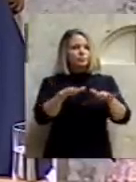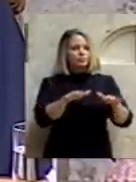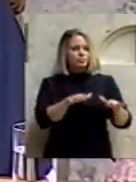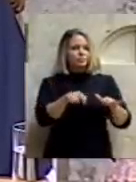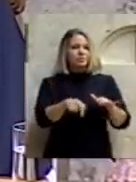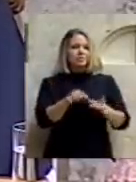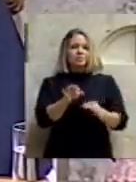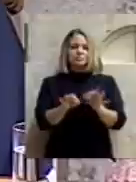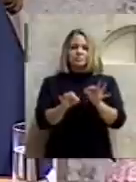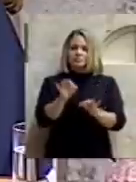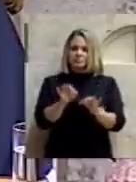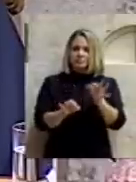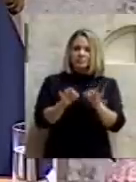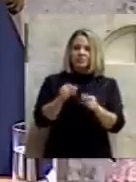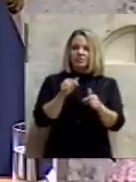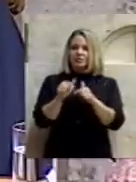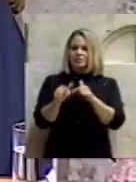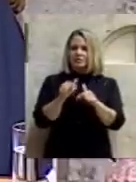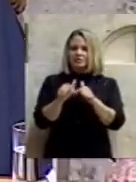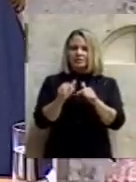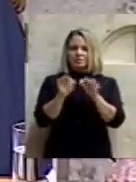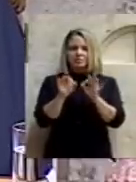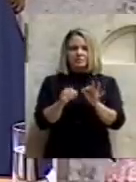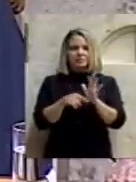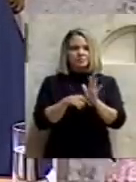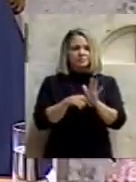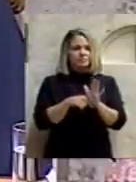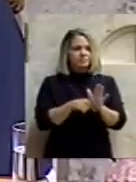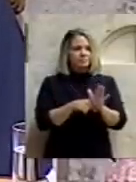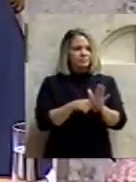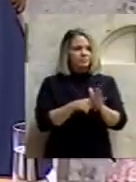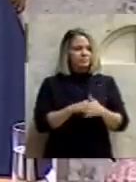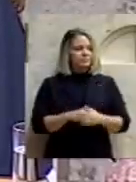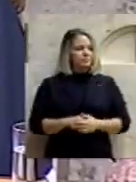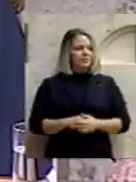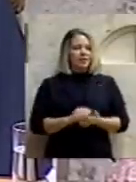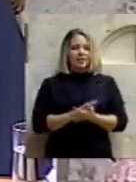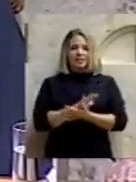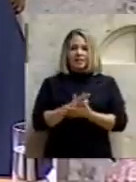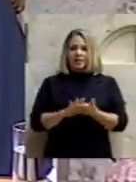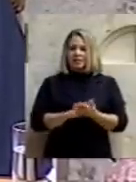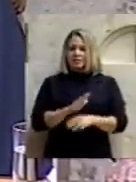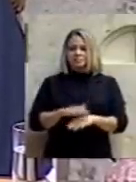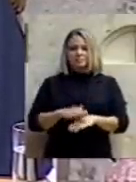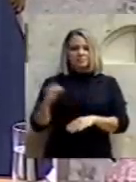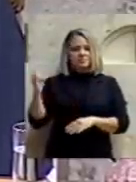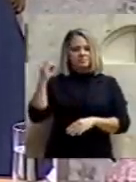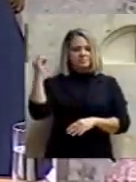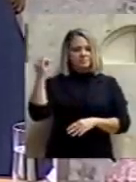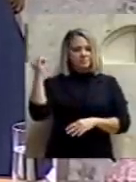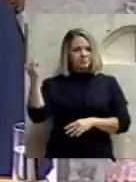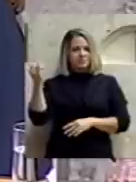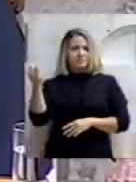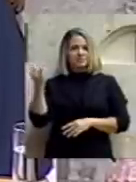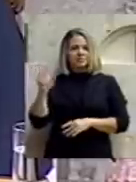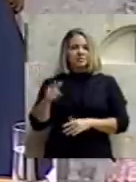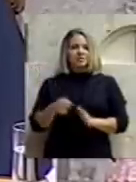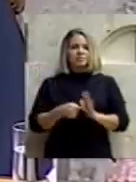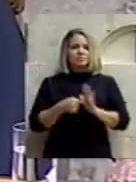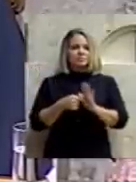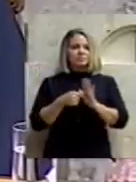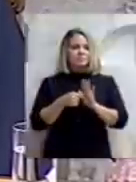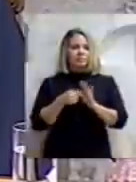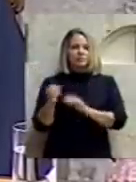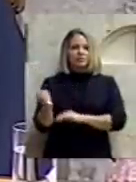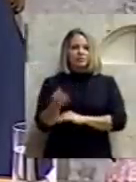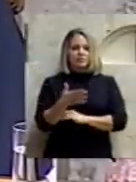que presta especialíssima reverência à República. Nada é mais republicano com efeito do que a periódica